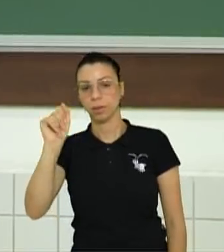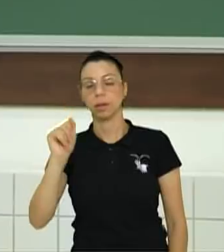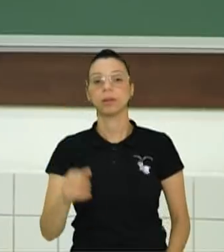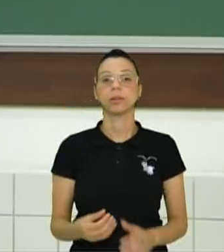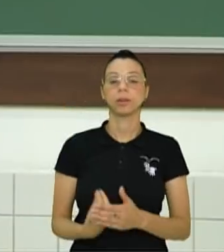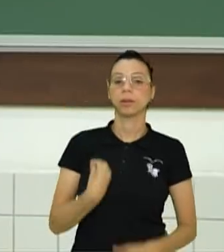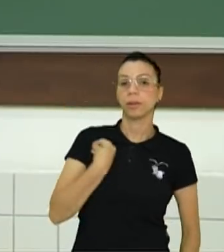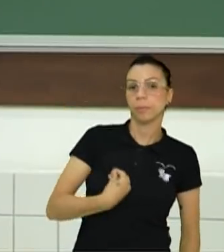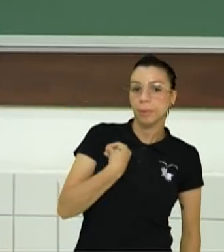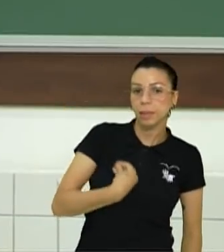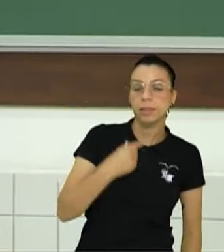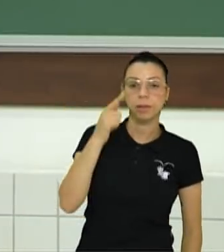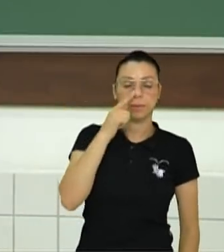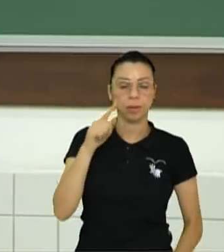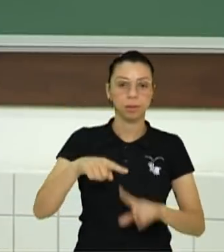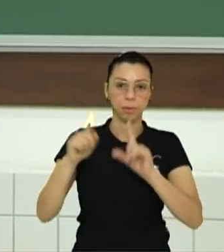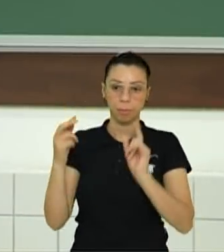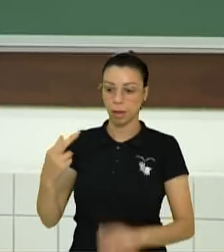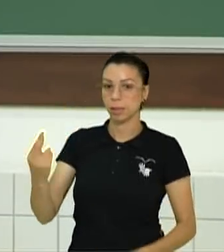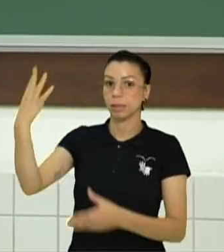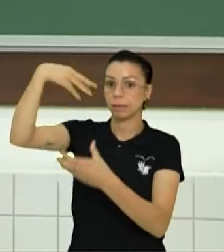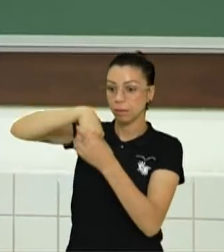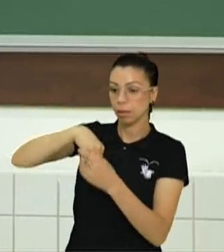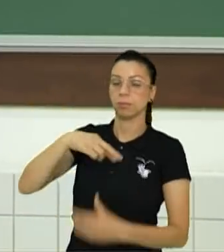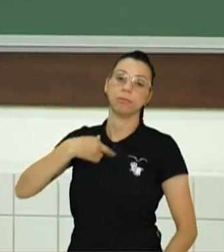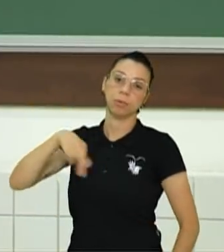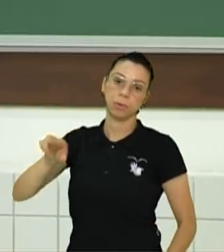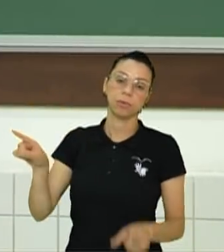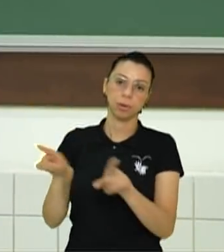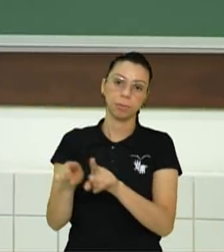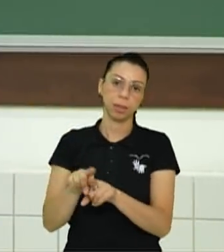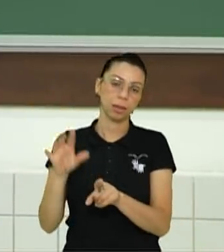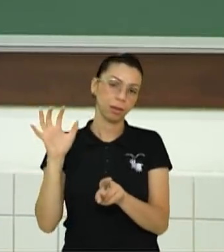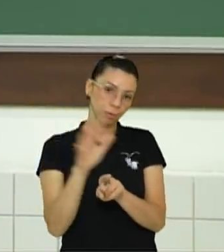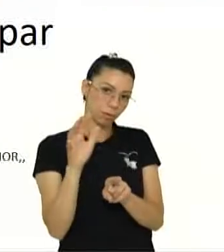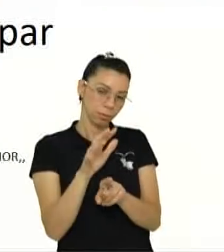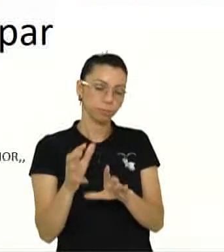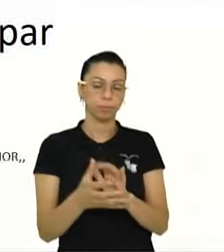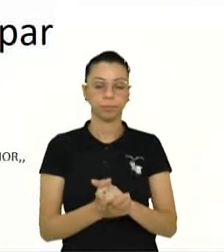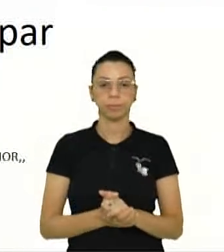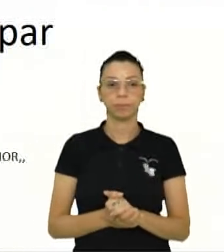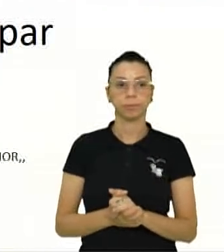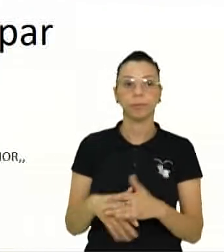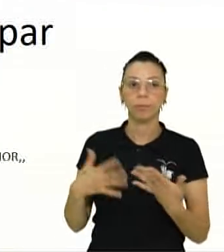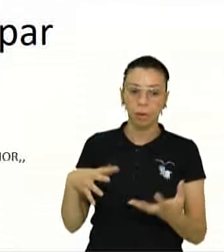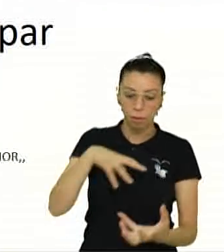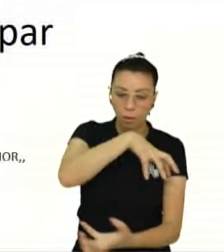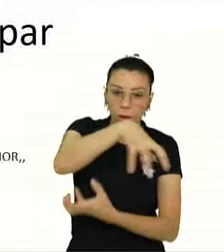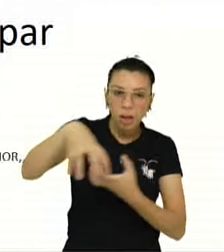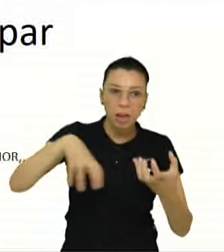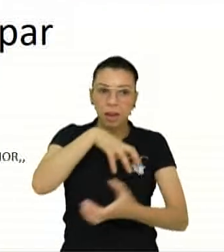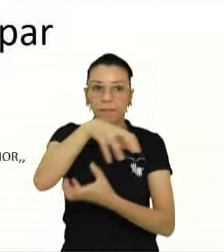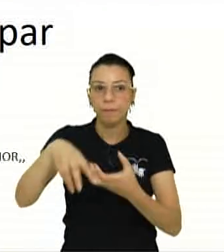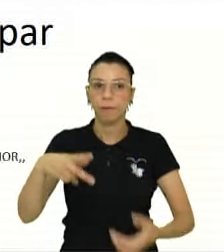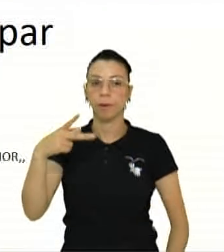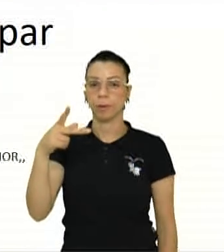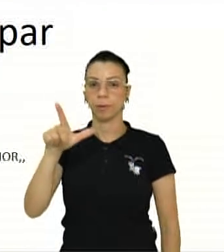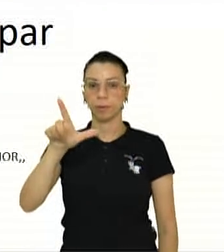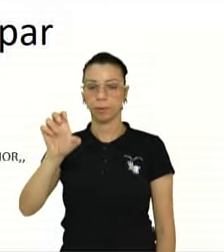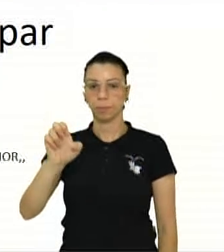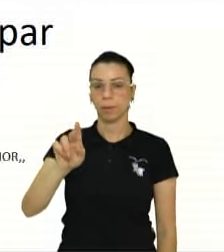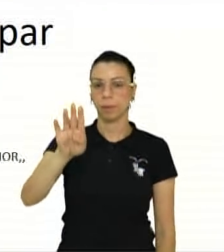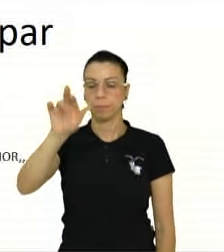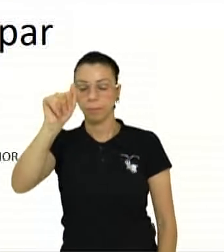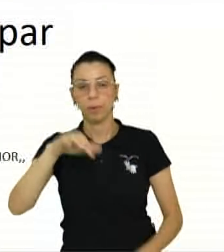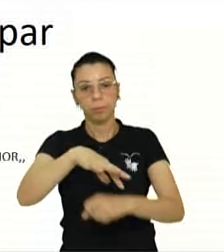na religiosidade. Vamos para o nosso primeiro tema, revolta dos plebeus. Cientes da sua importância para a economia e segurança de